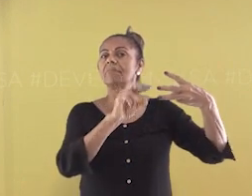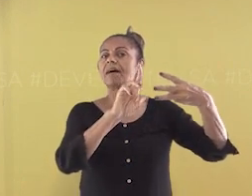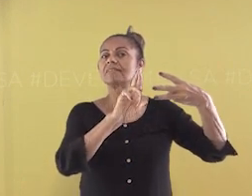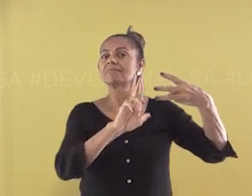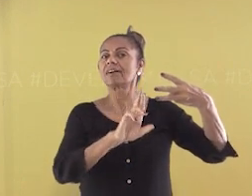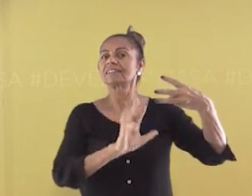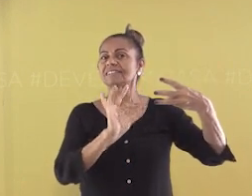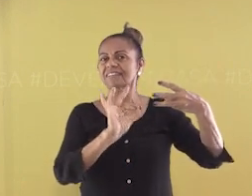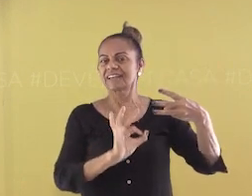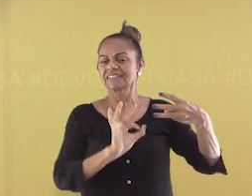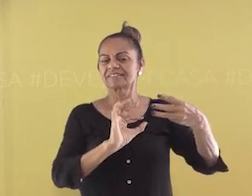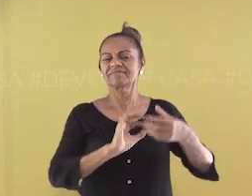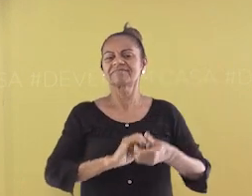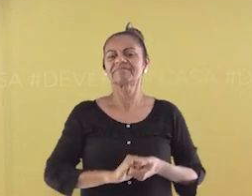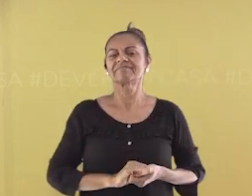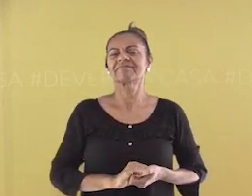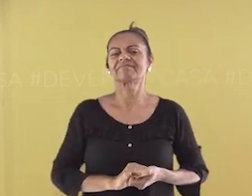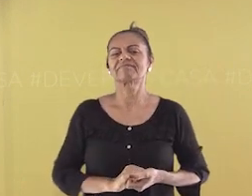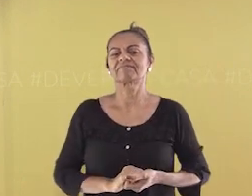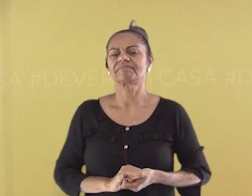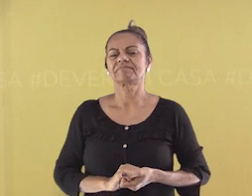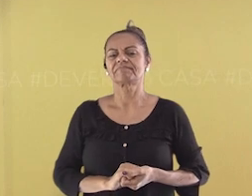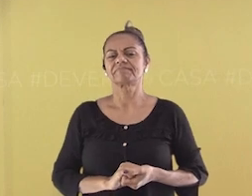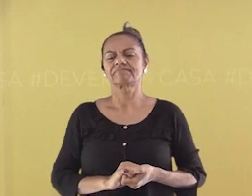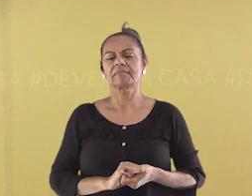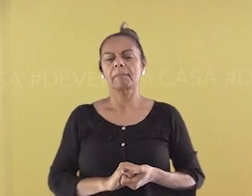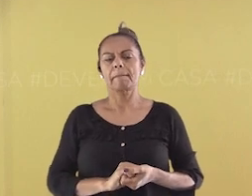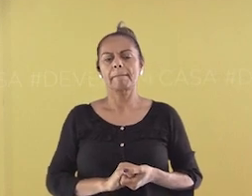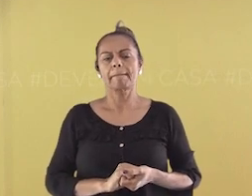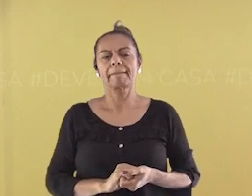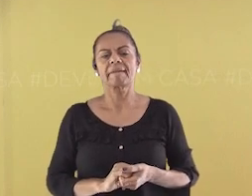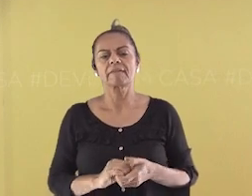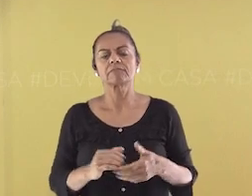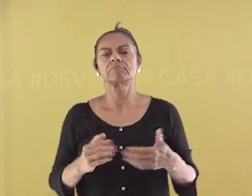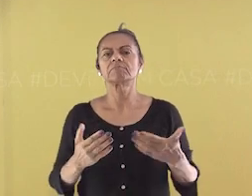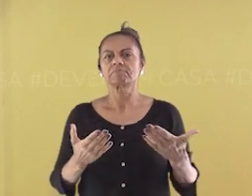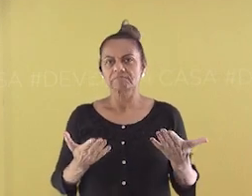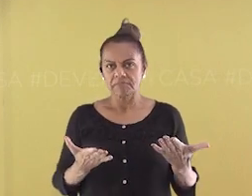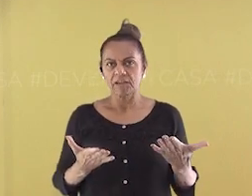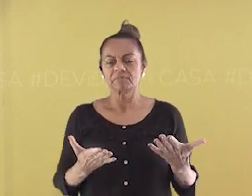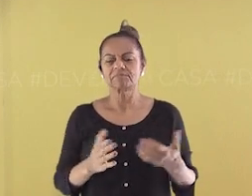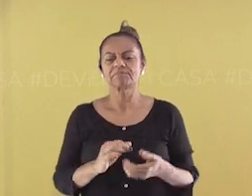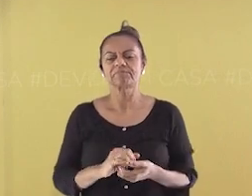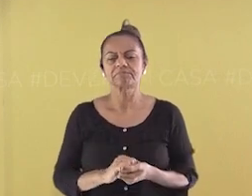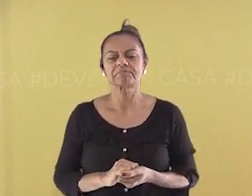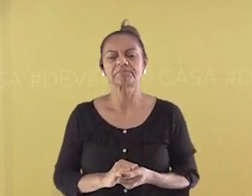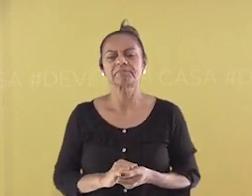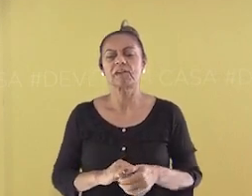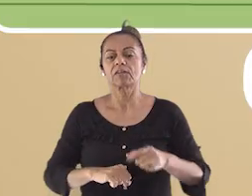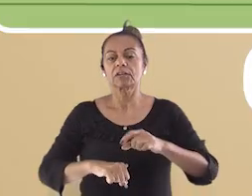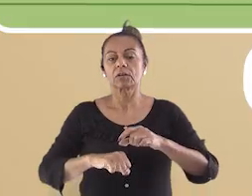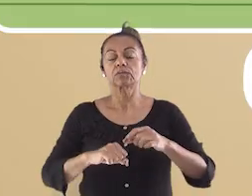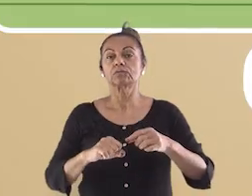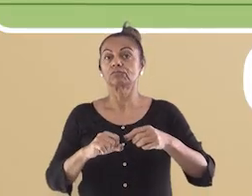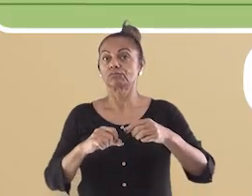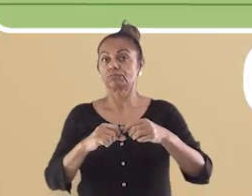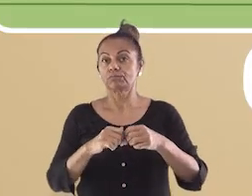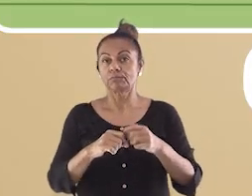letra? E ele é de qual origem? Marquem aí. Vou dar um tempo para vocês.